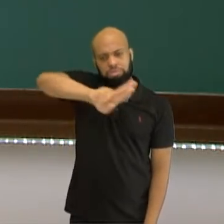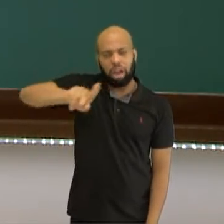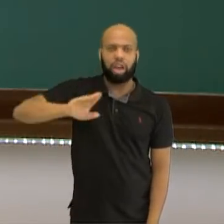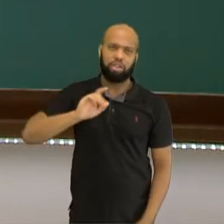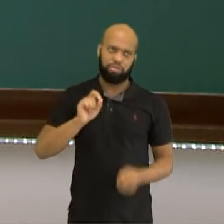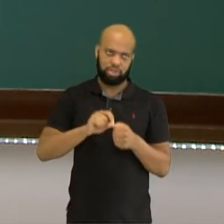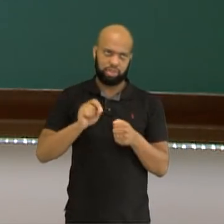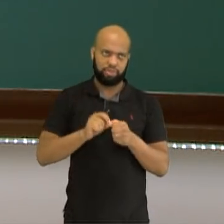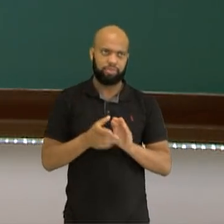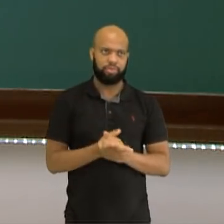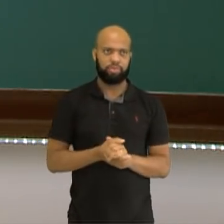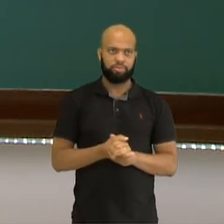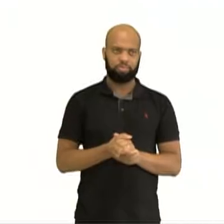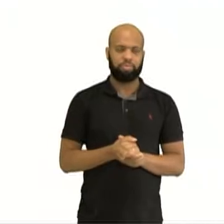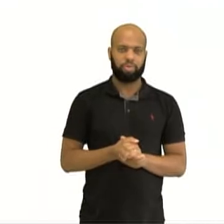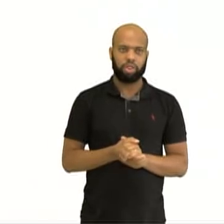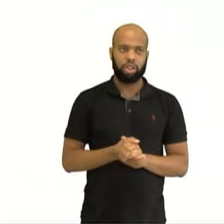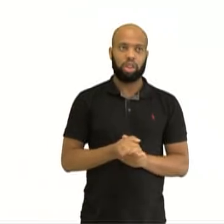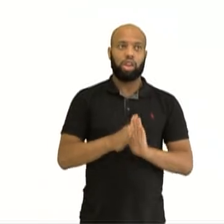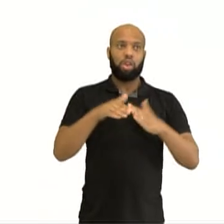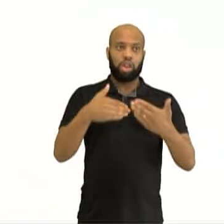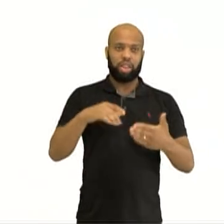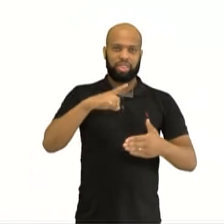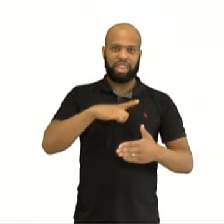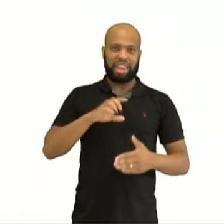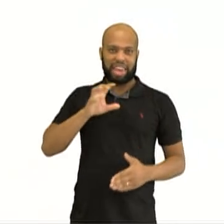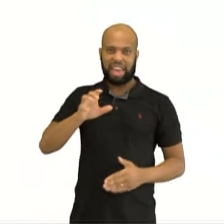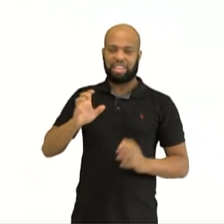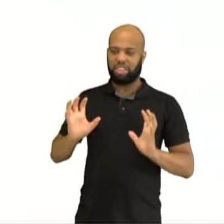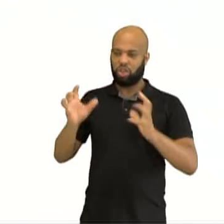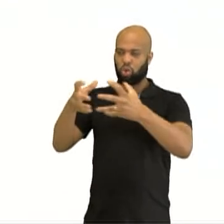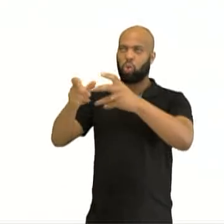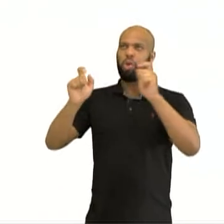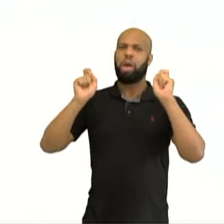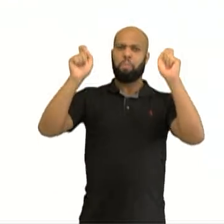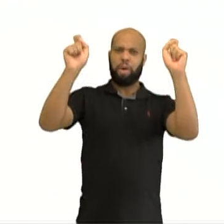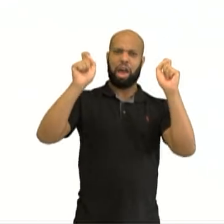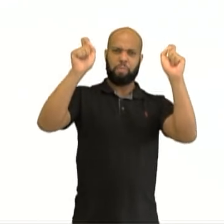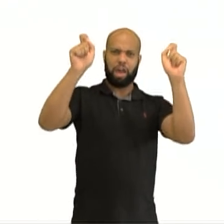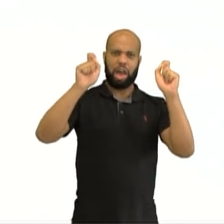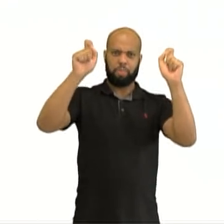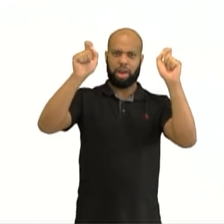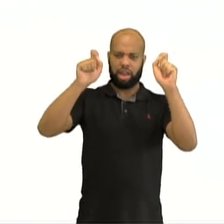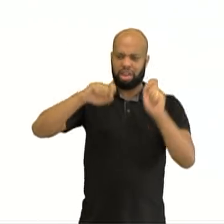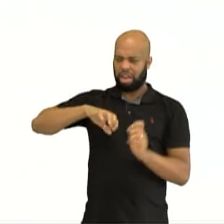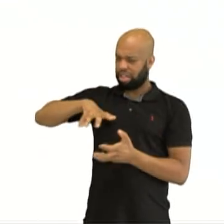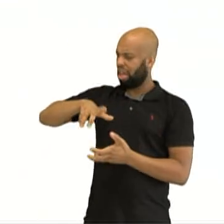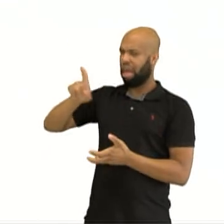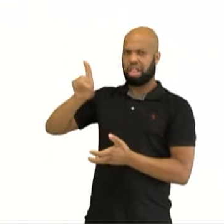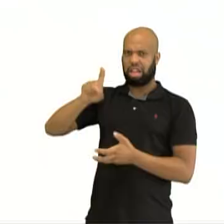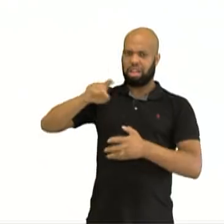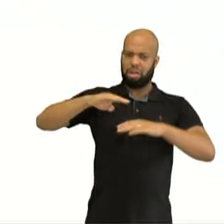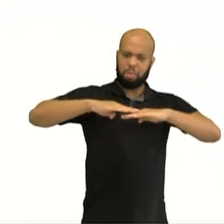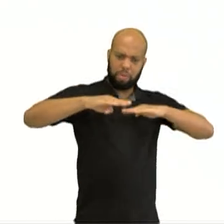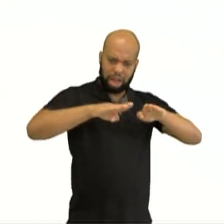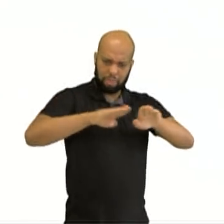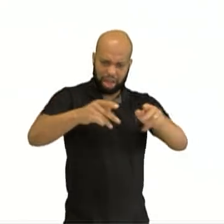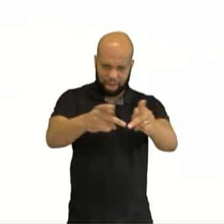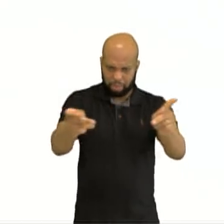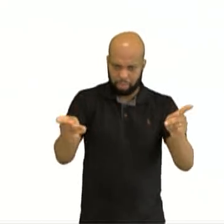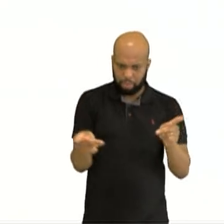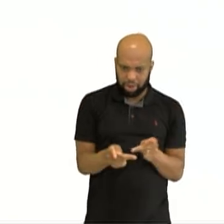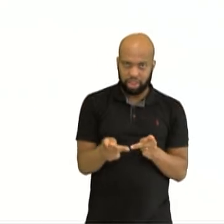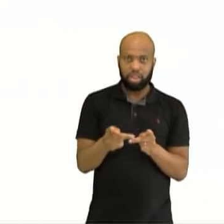leitura? O movimento terraplanista ganhou força a partir de 2014, tornando-se